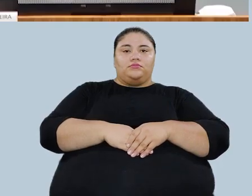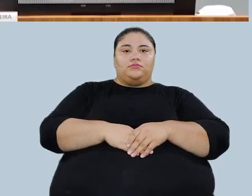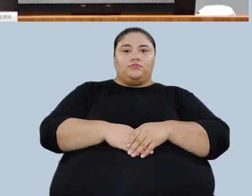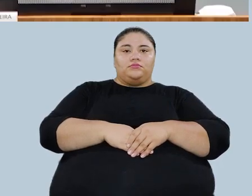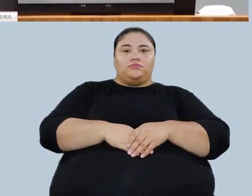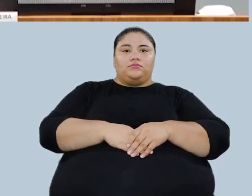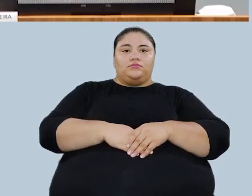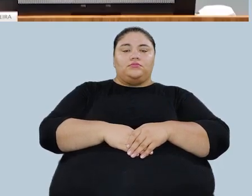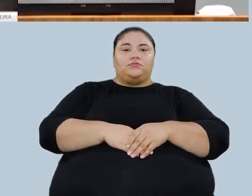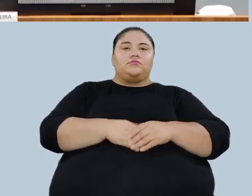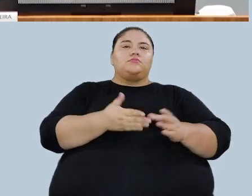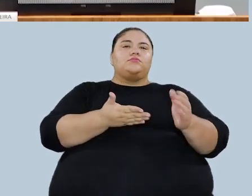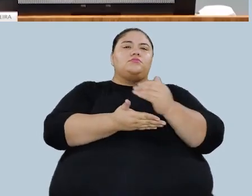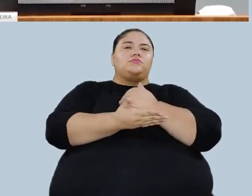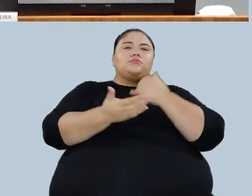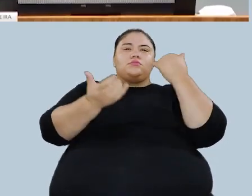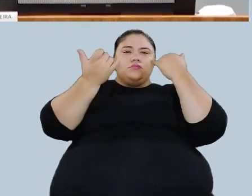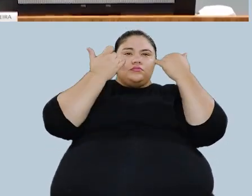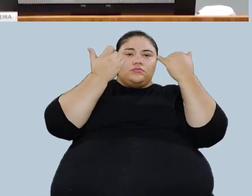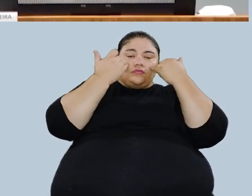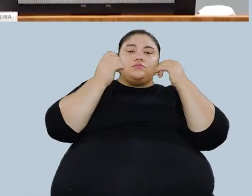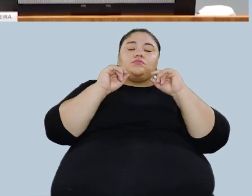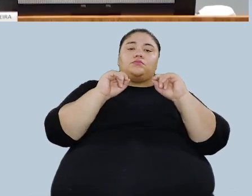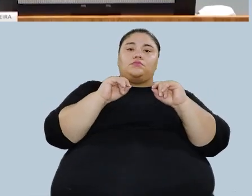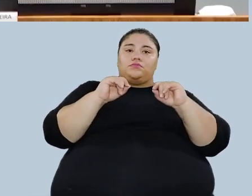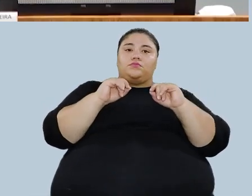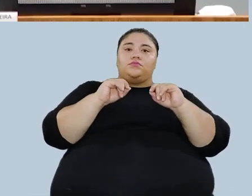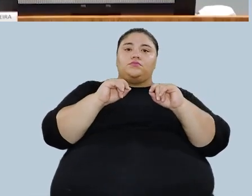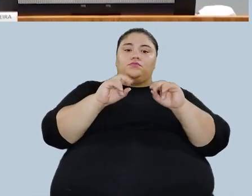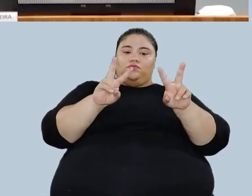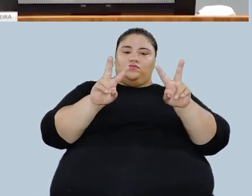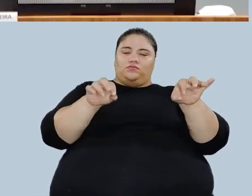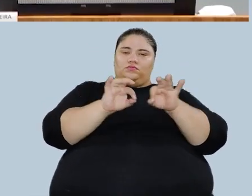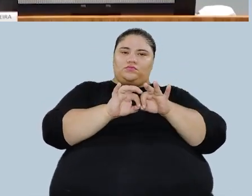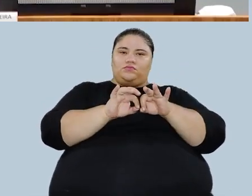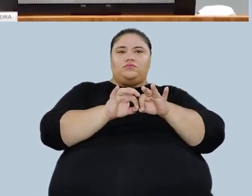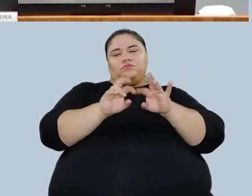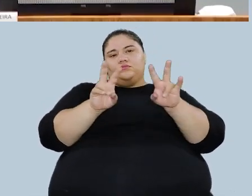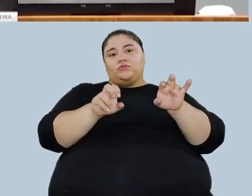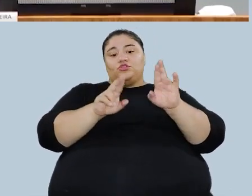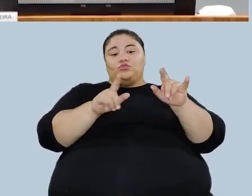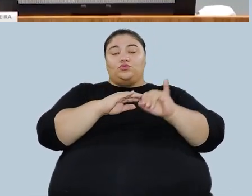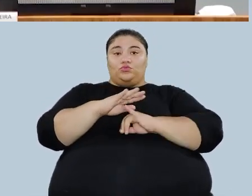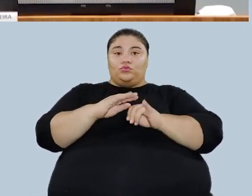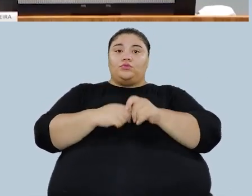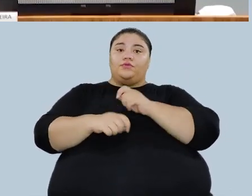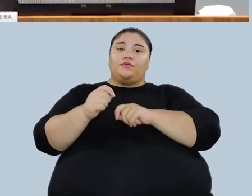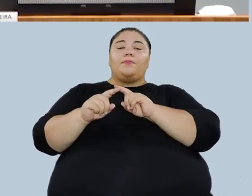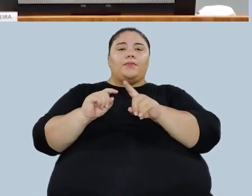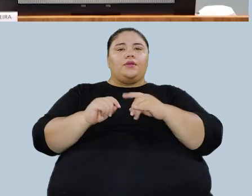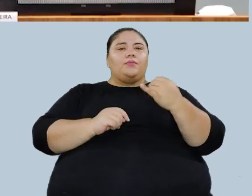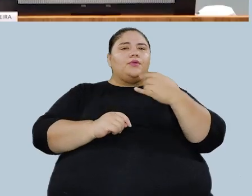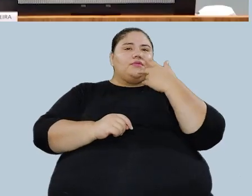Um dado importante que foge um pouco da temática da instituição financeira, mas que vale a